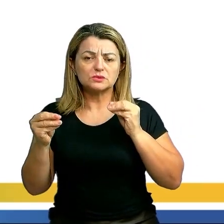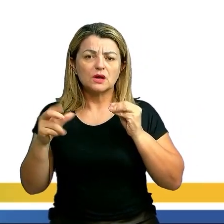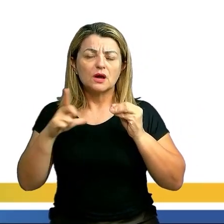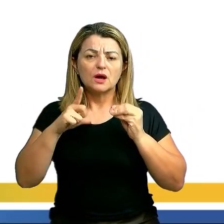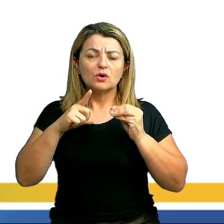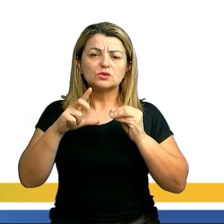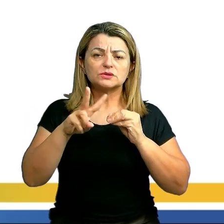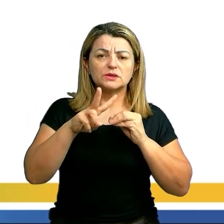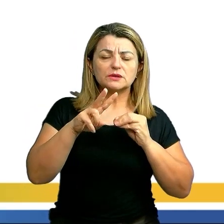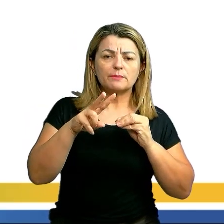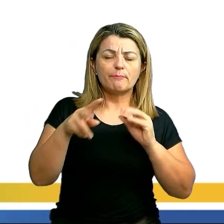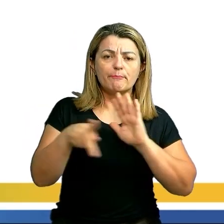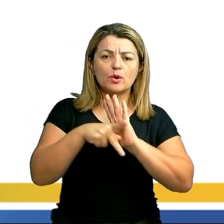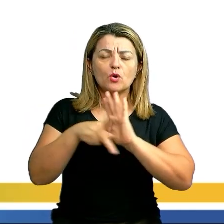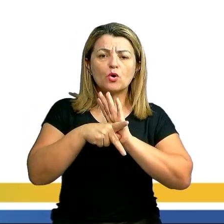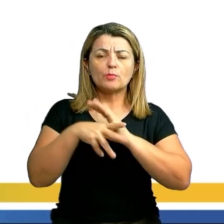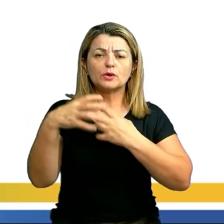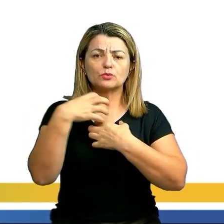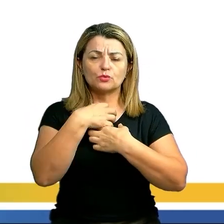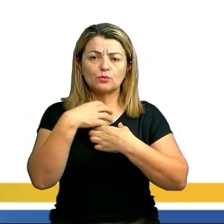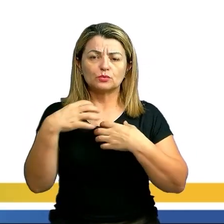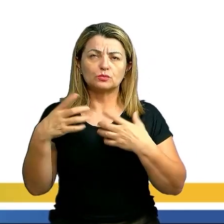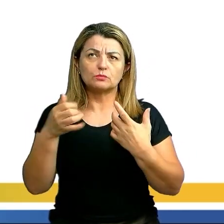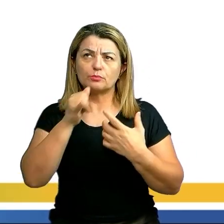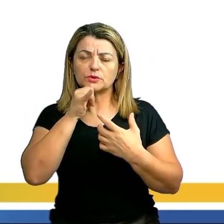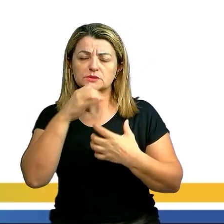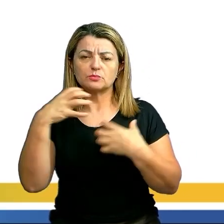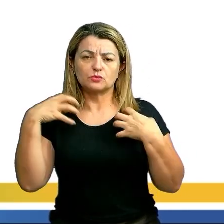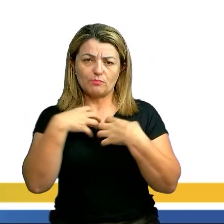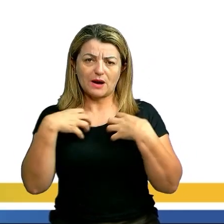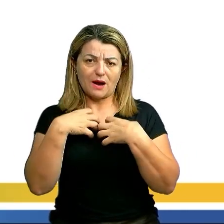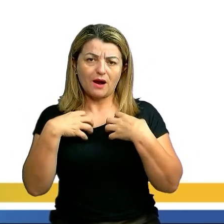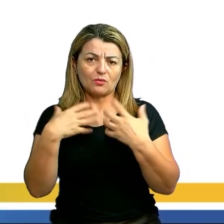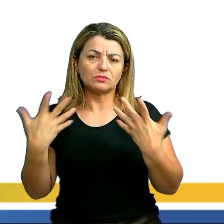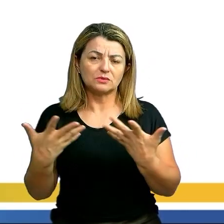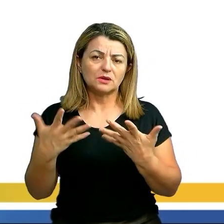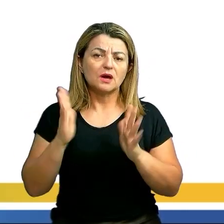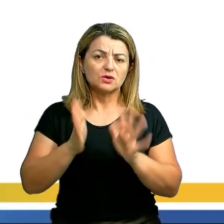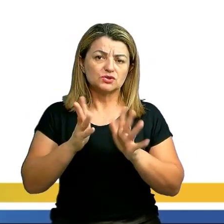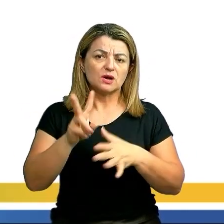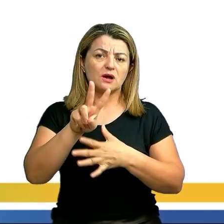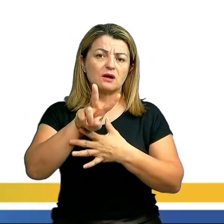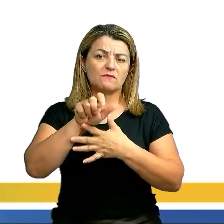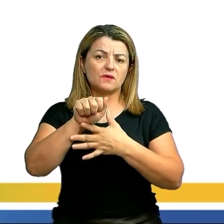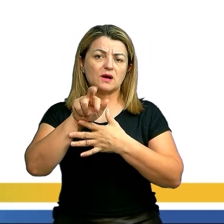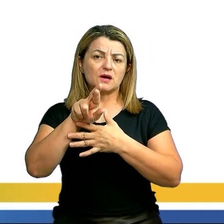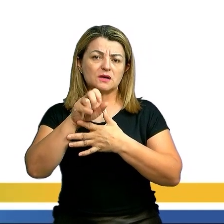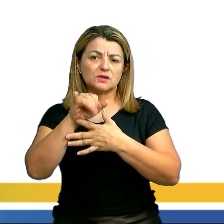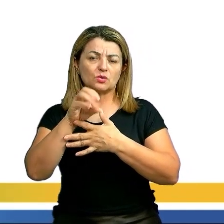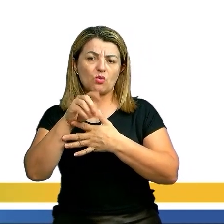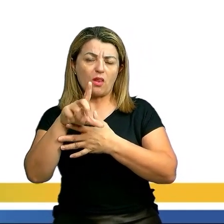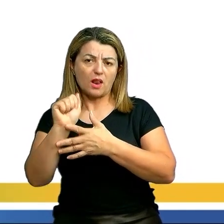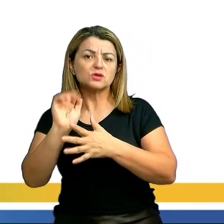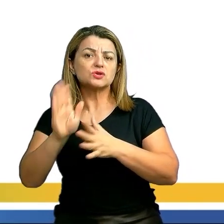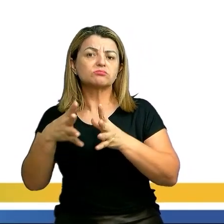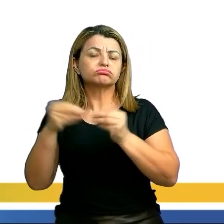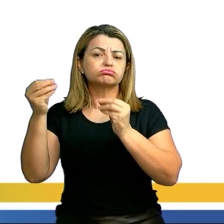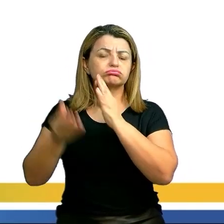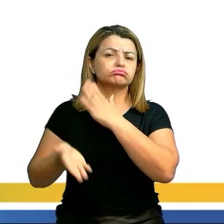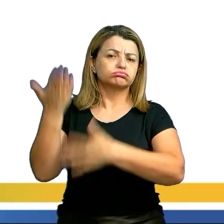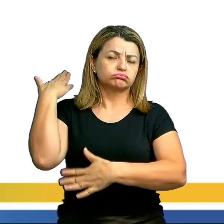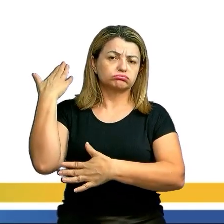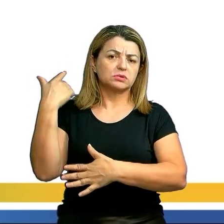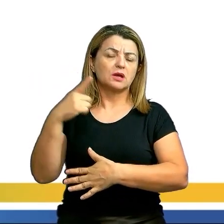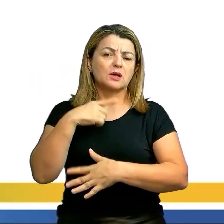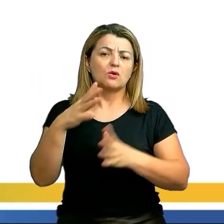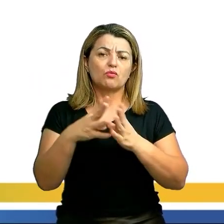varíola dos macacos, que teve uma volta, né? Mas a varíola em si ela já foi erradicada há alguns anos atrás. Erradicação